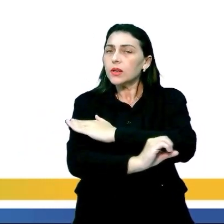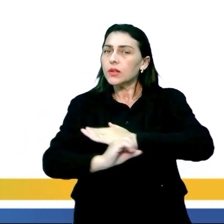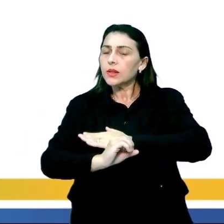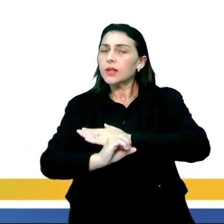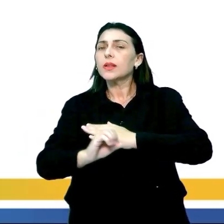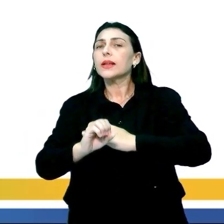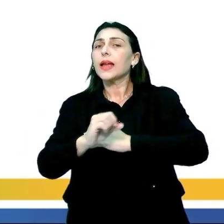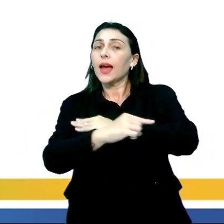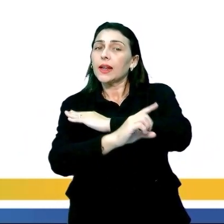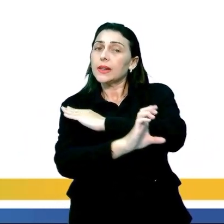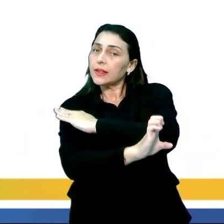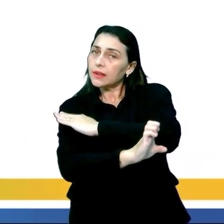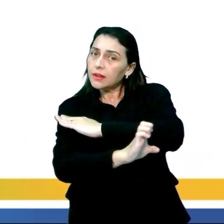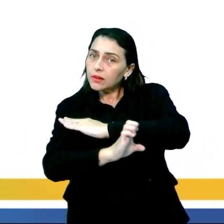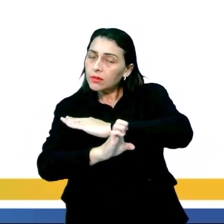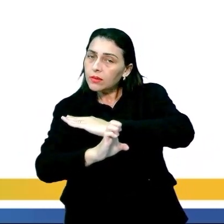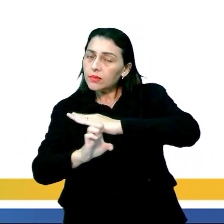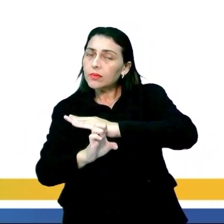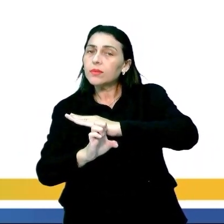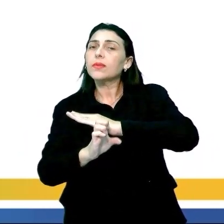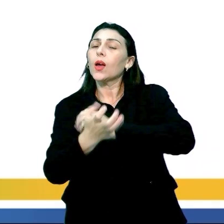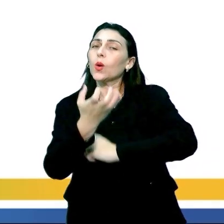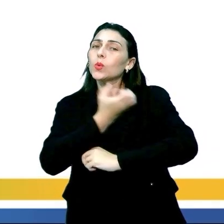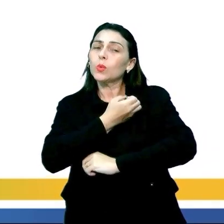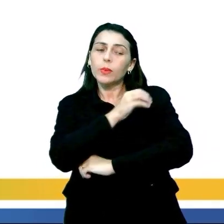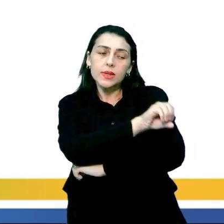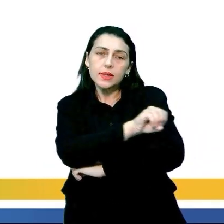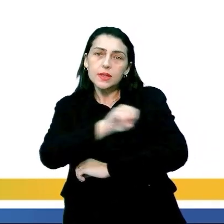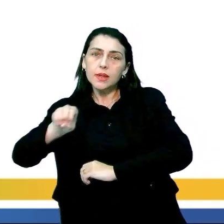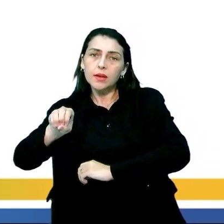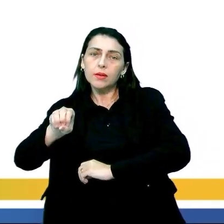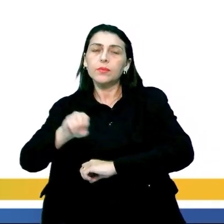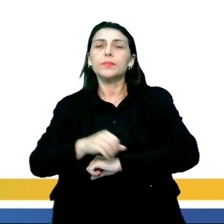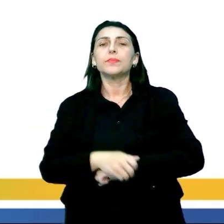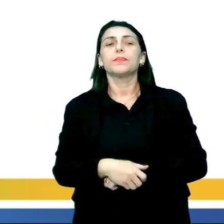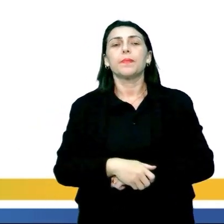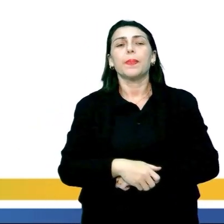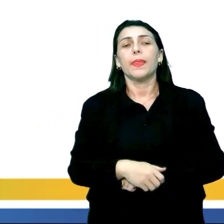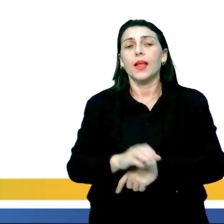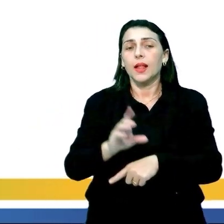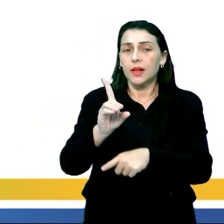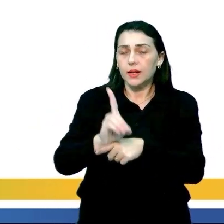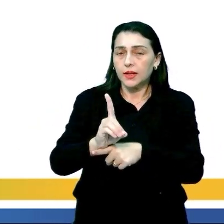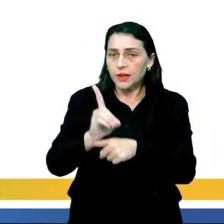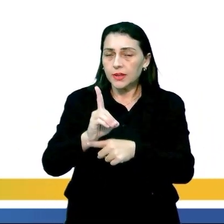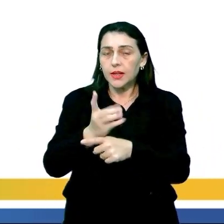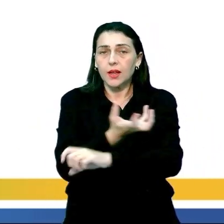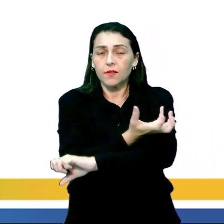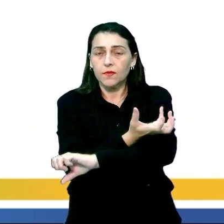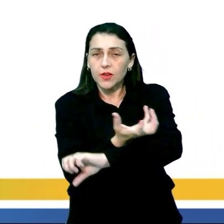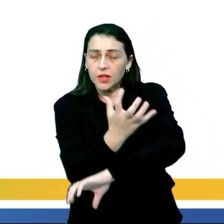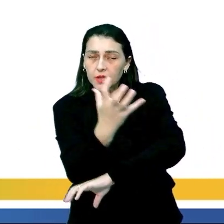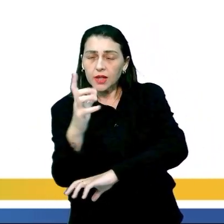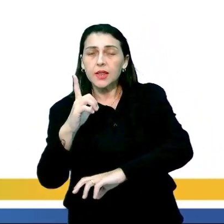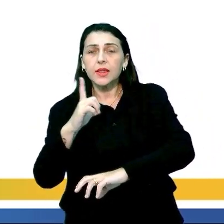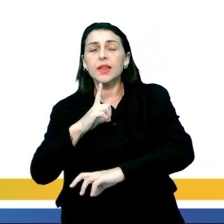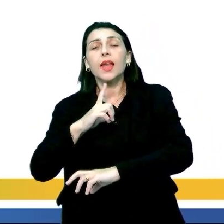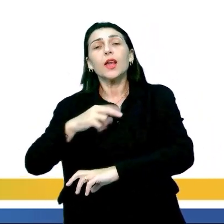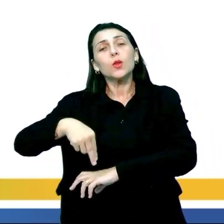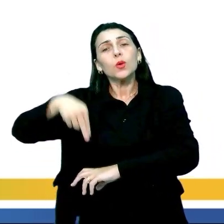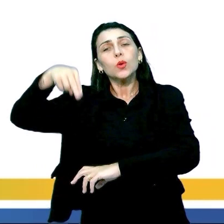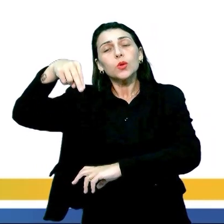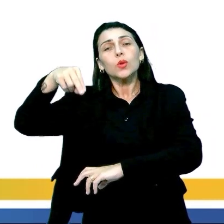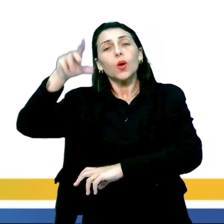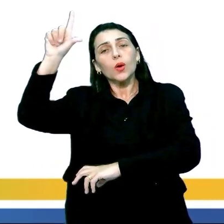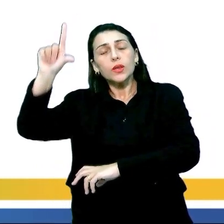é à toa que a linha do Equador é o número 0, ok? Bem, a letra D, a vegetação que ocorre no norte da